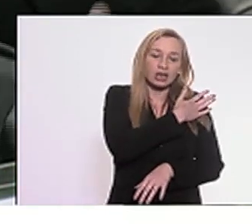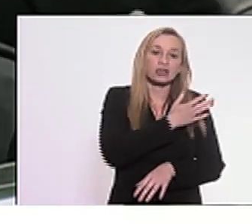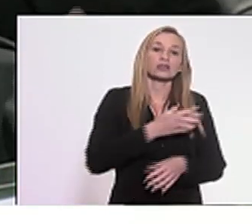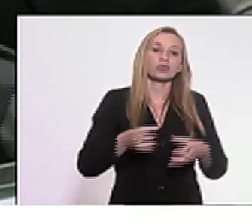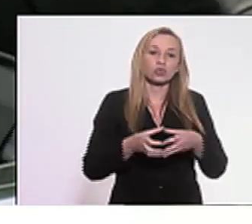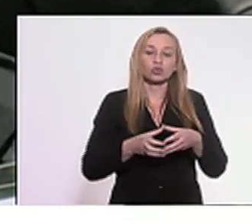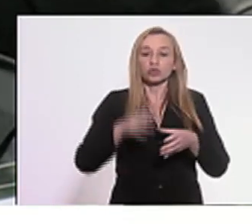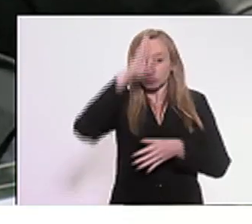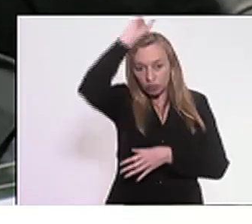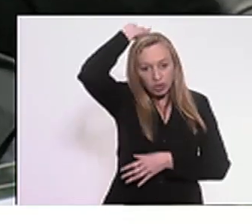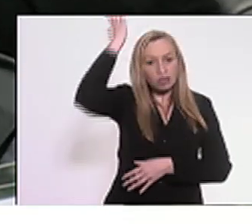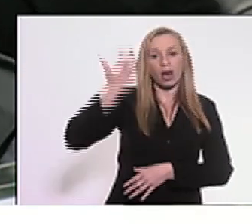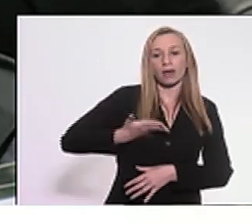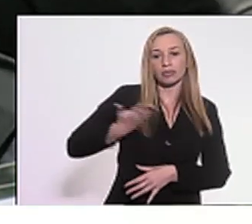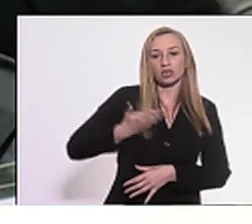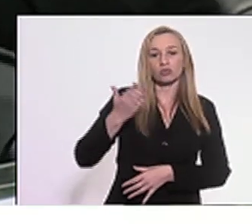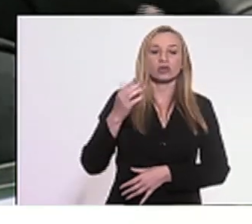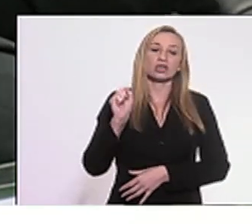um amigo, Sérgio,